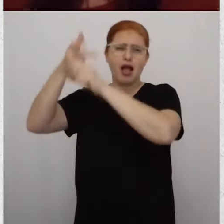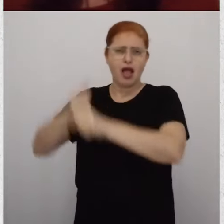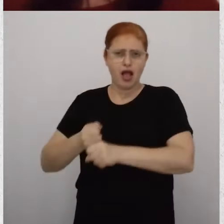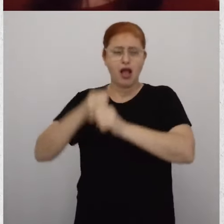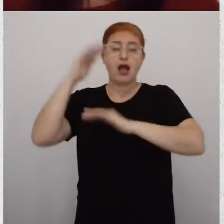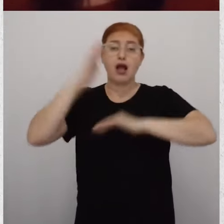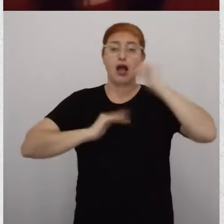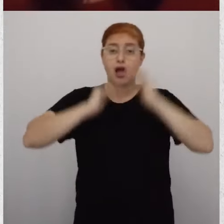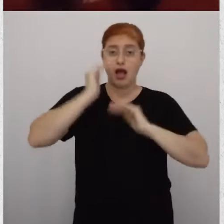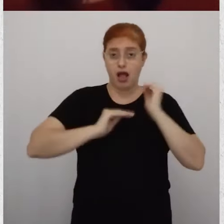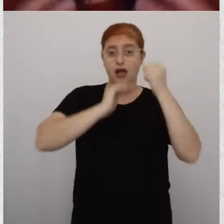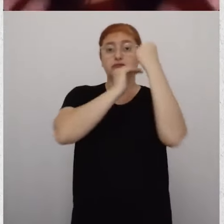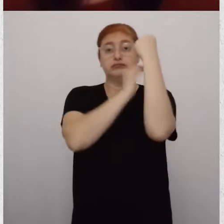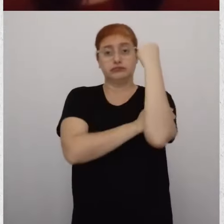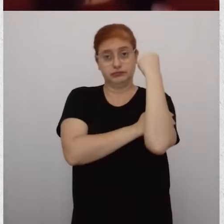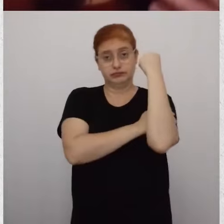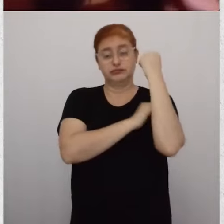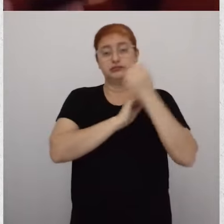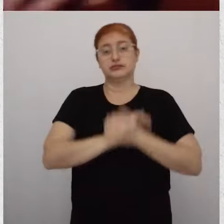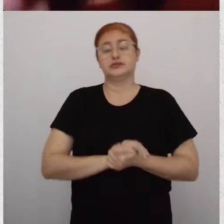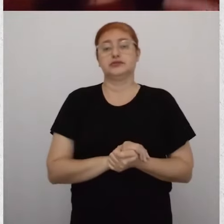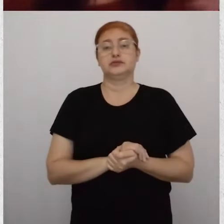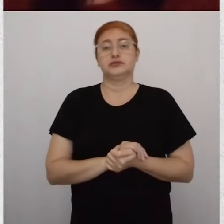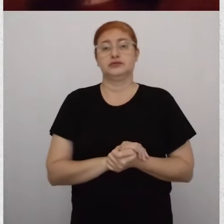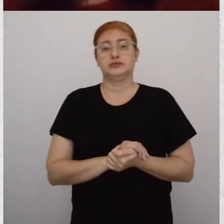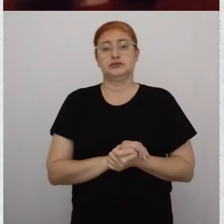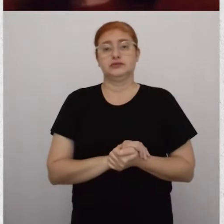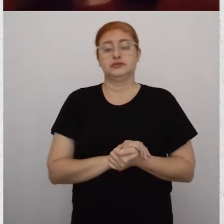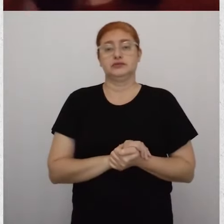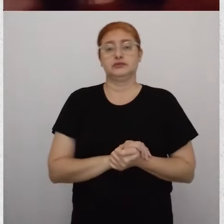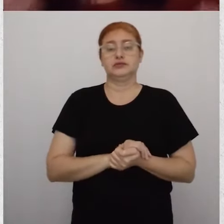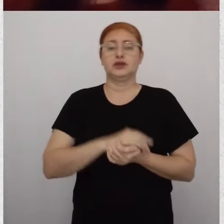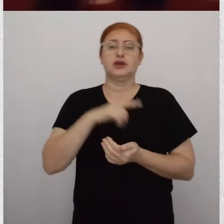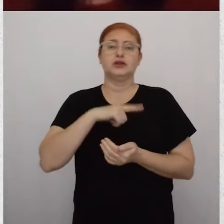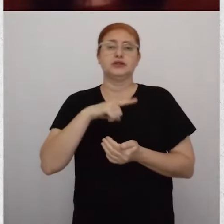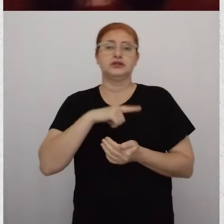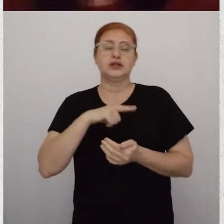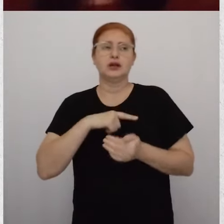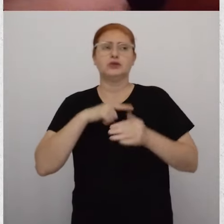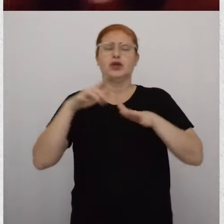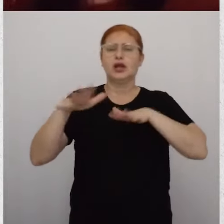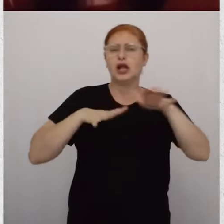praxis feminista, assim, né? Algo